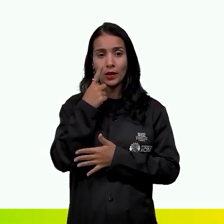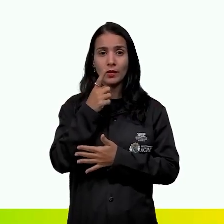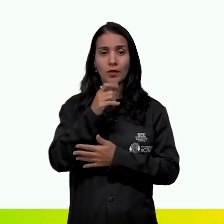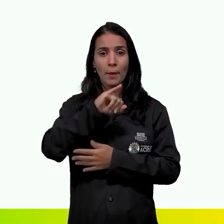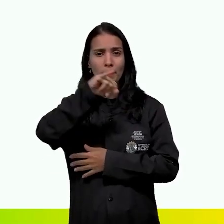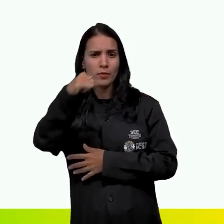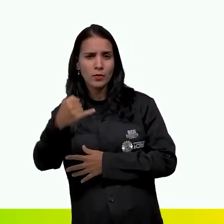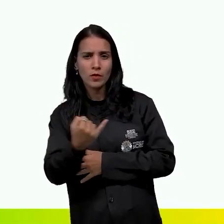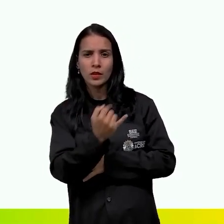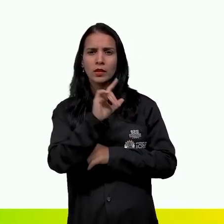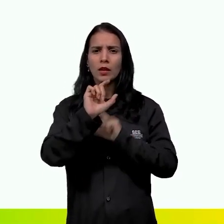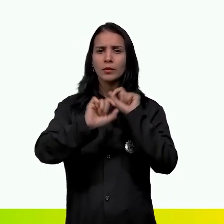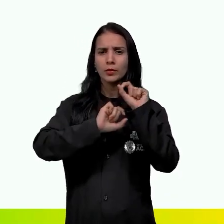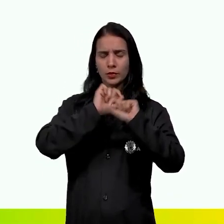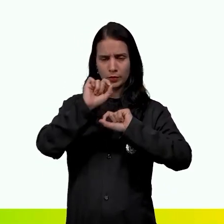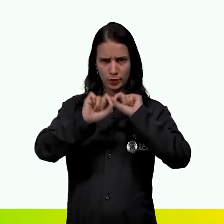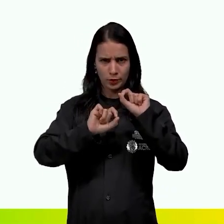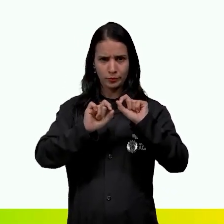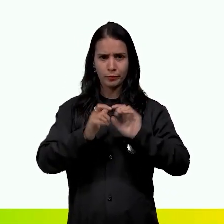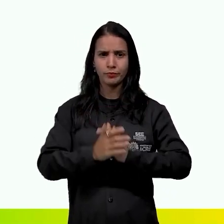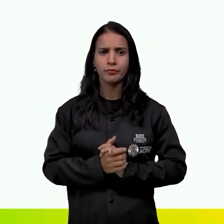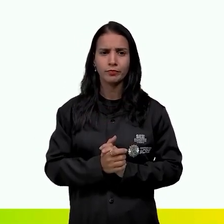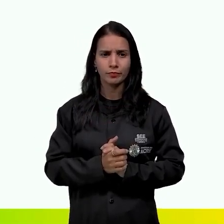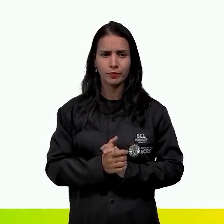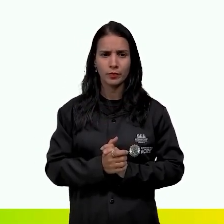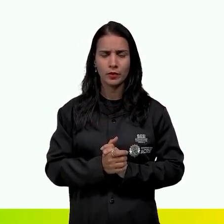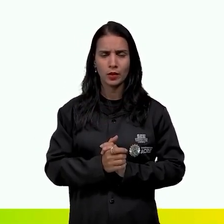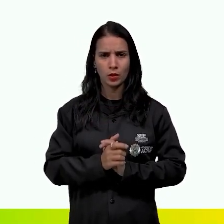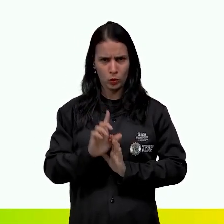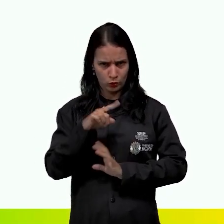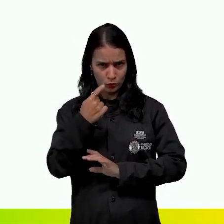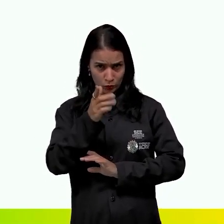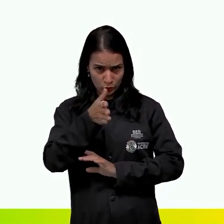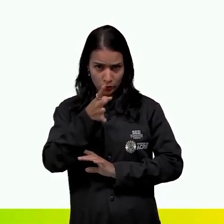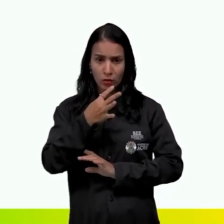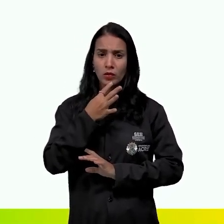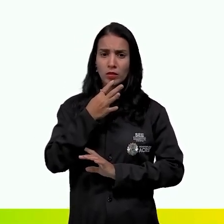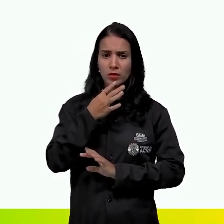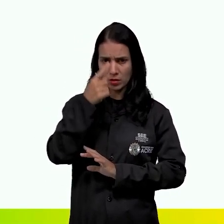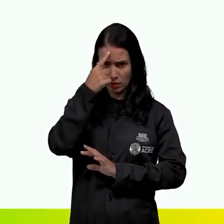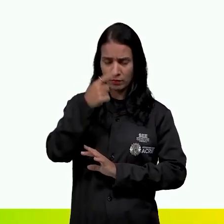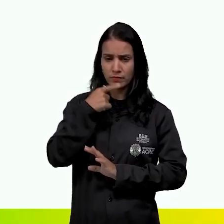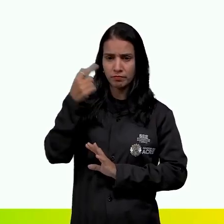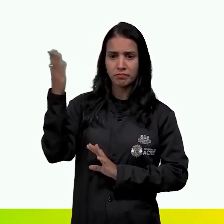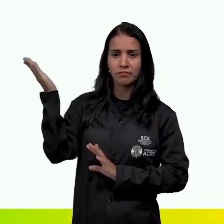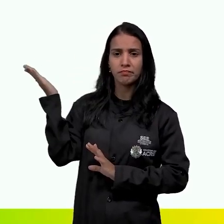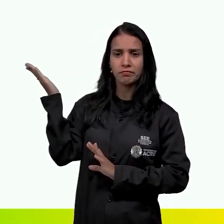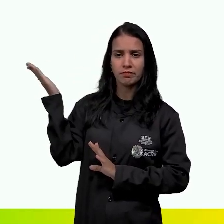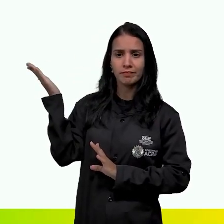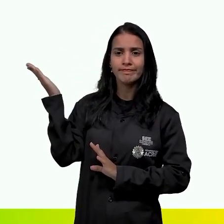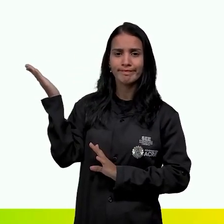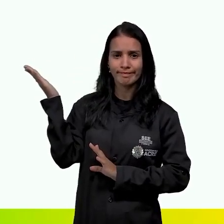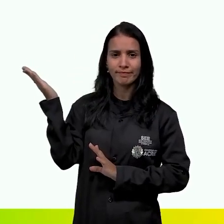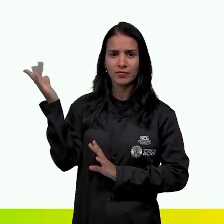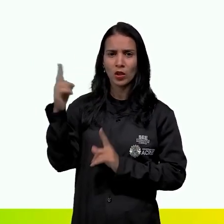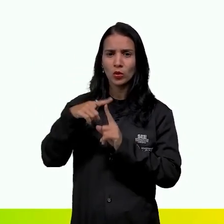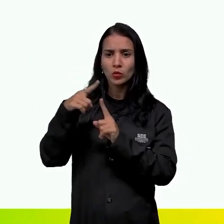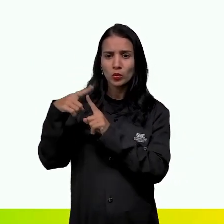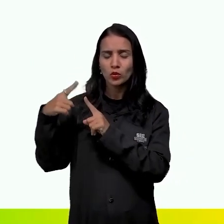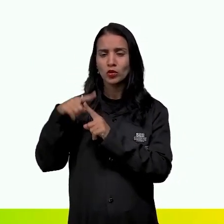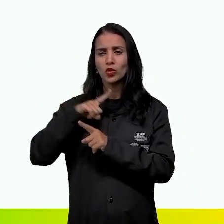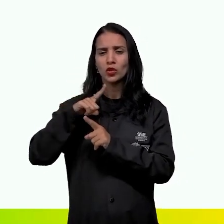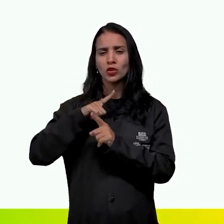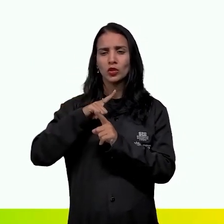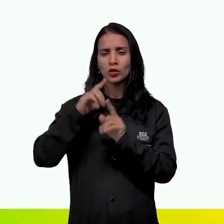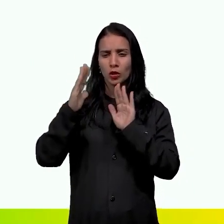aproveitar, já que nós já sabemos o que é um poliedro, e determinar o volume de alguns